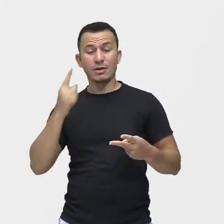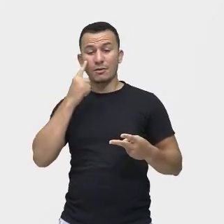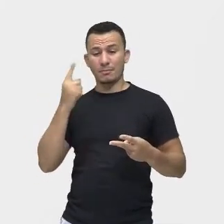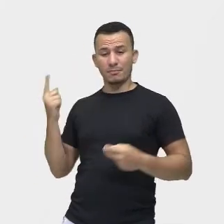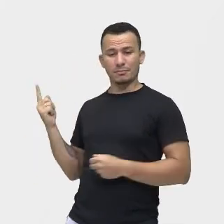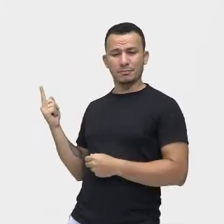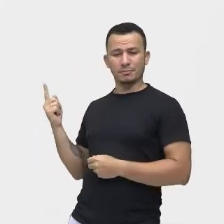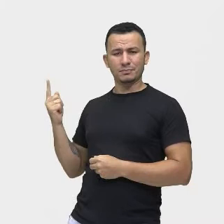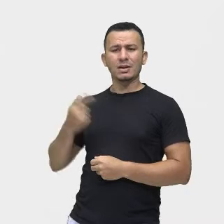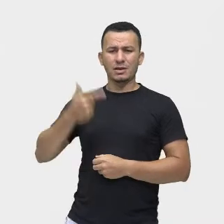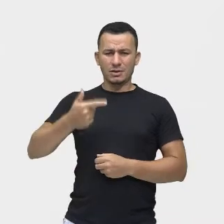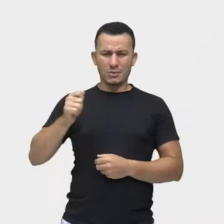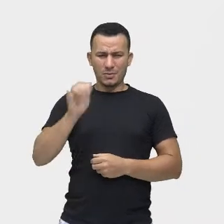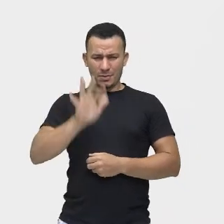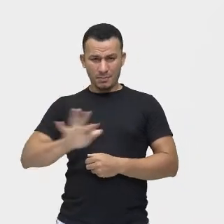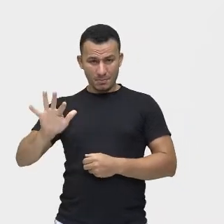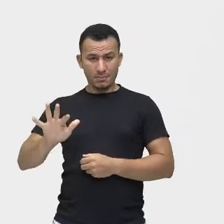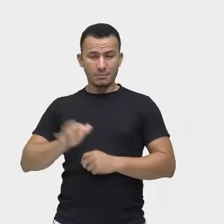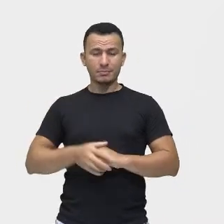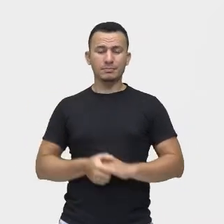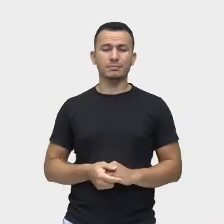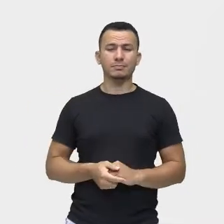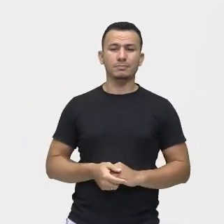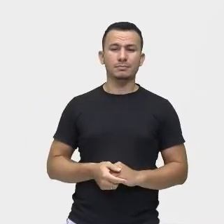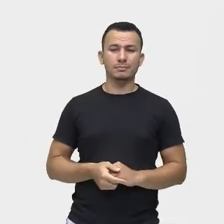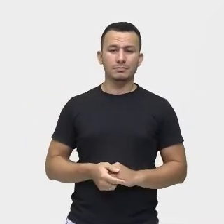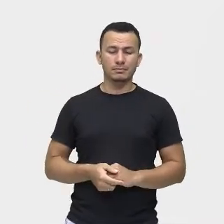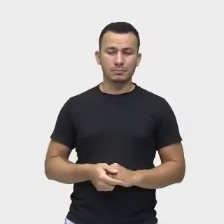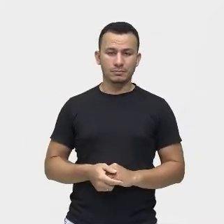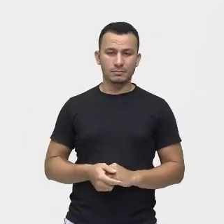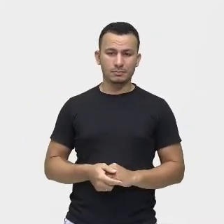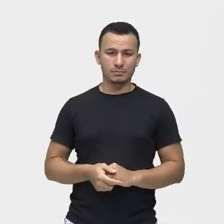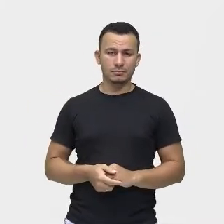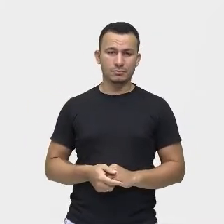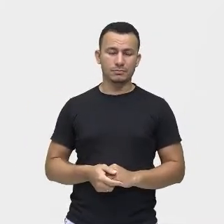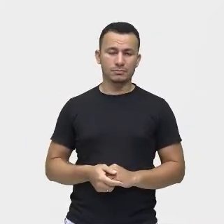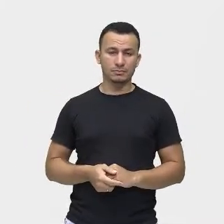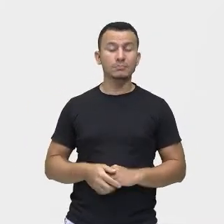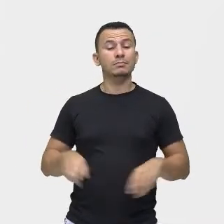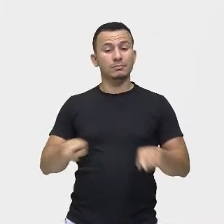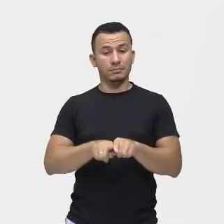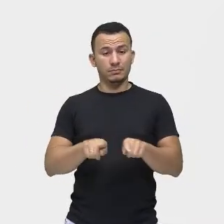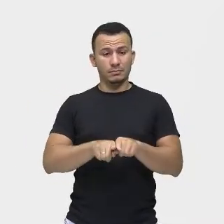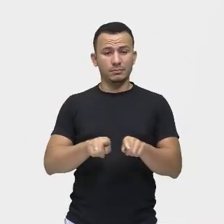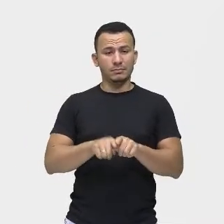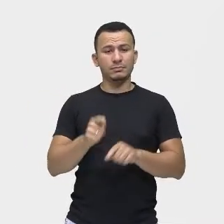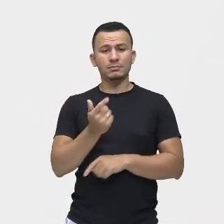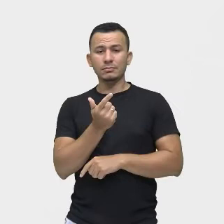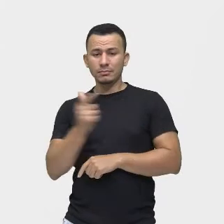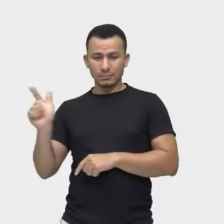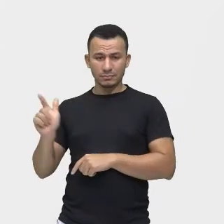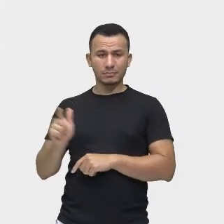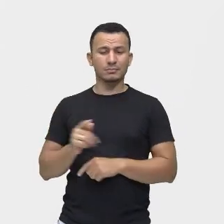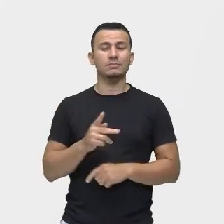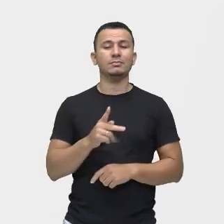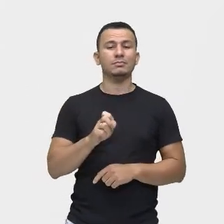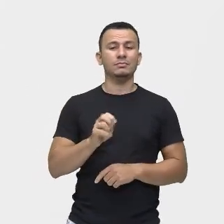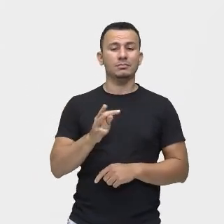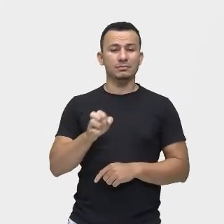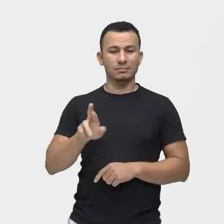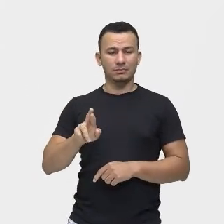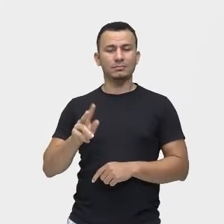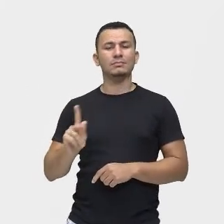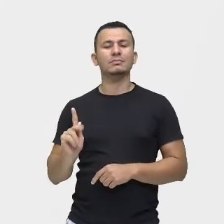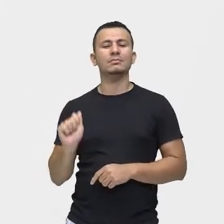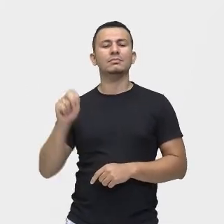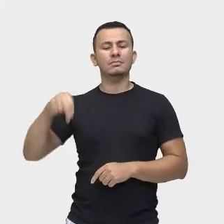prancha, como vocês observam aí nessa imagem. Tem também a Peter Pan Trick, que consiste